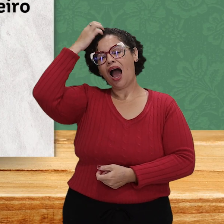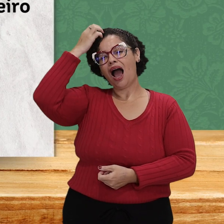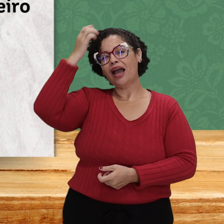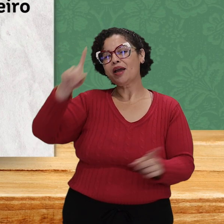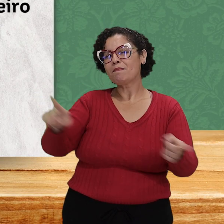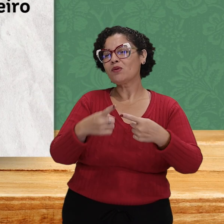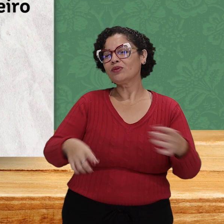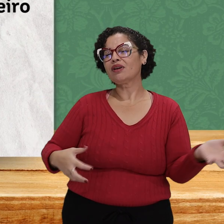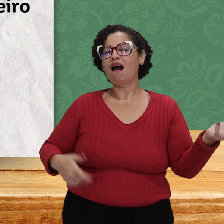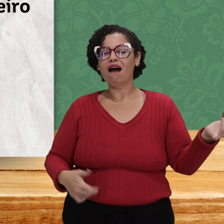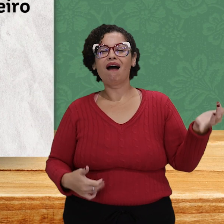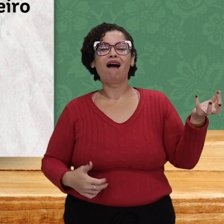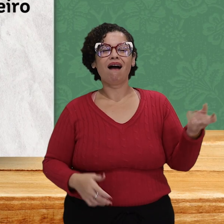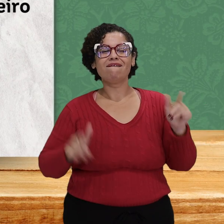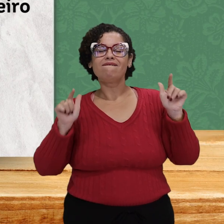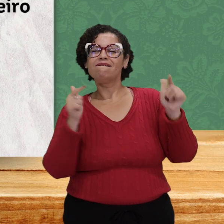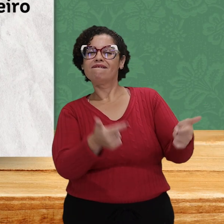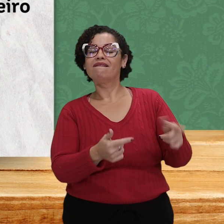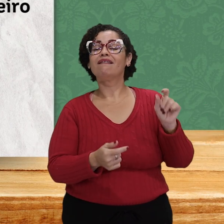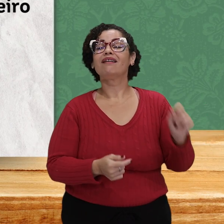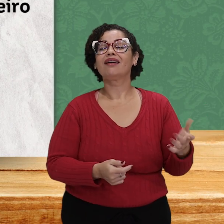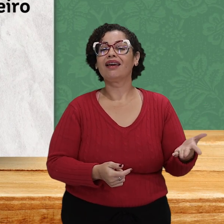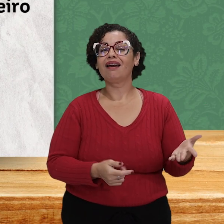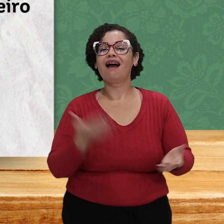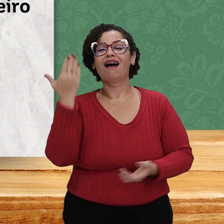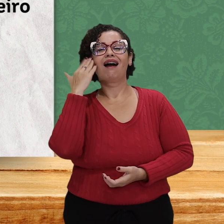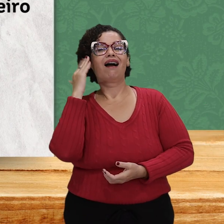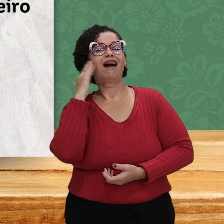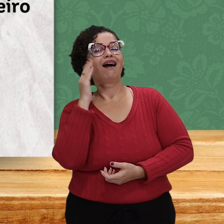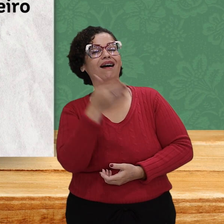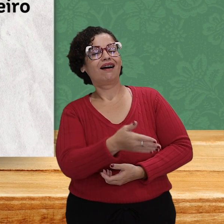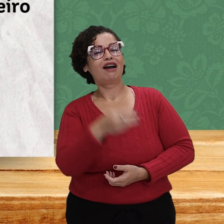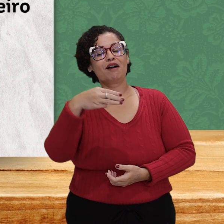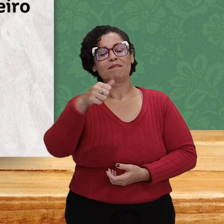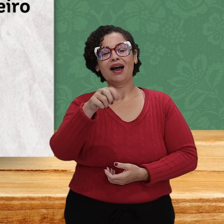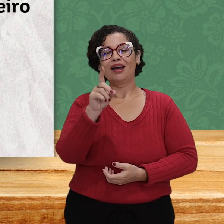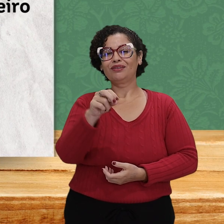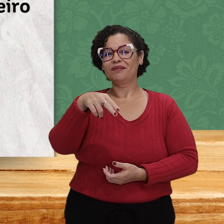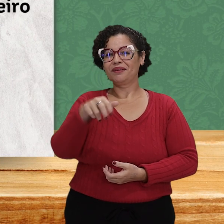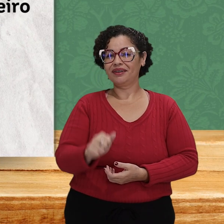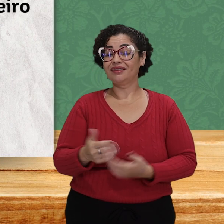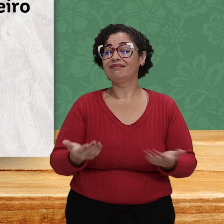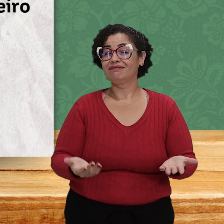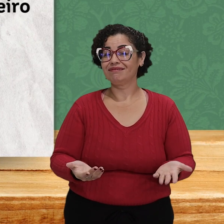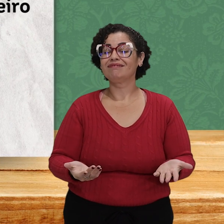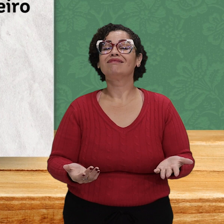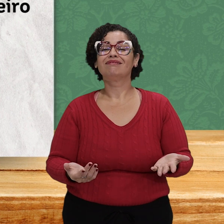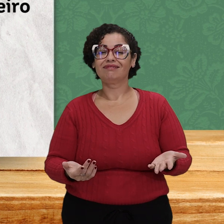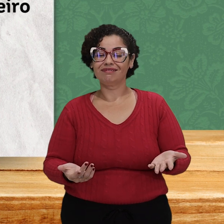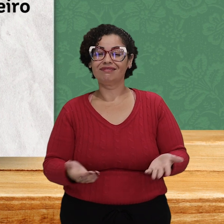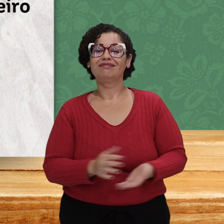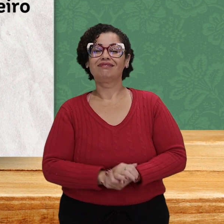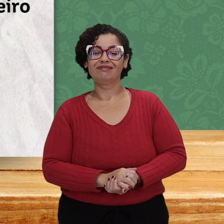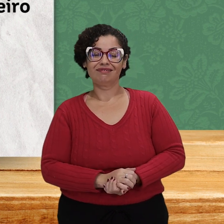pop? As pessoas atribuem esse título a Madonna. E dentro